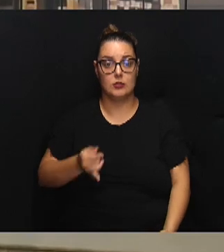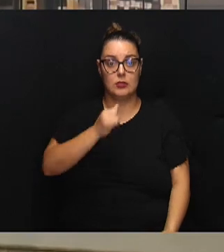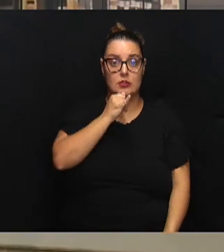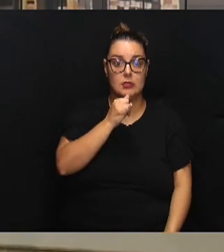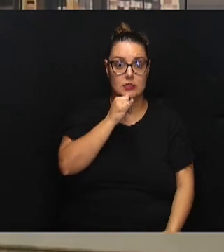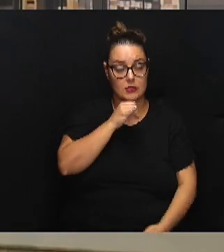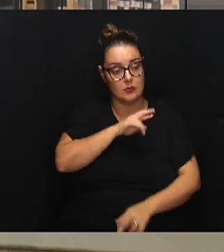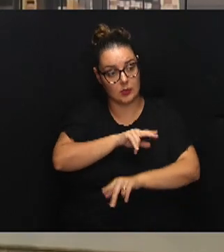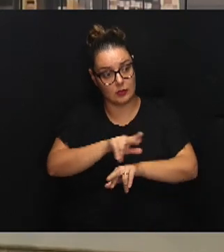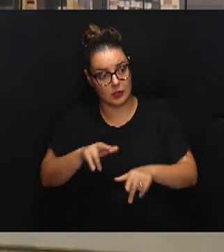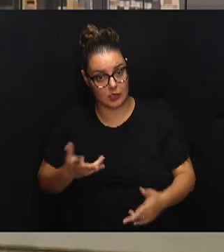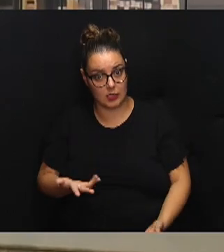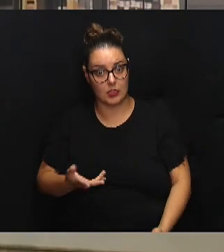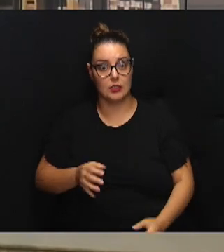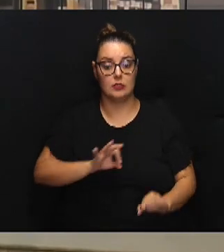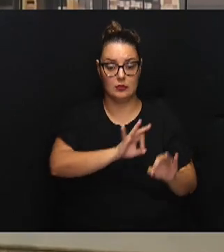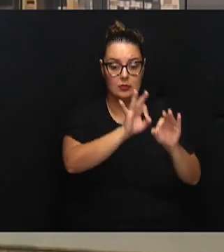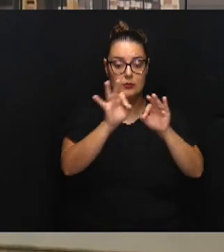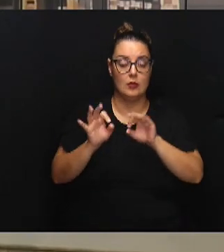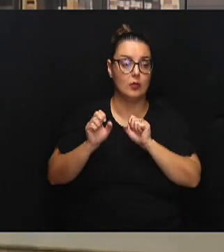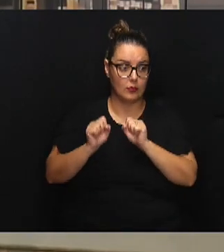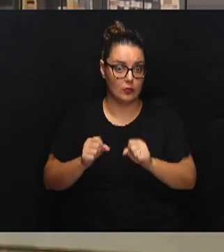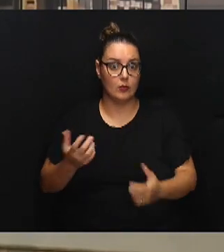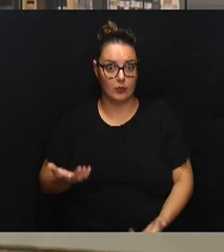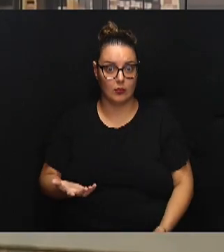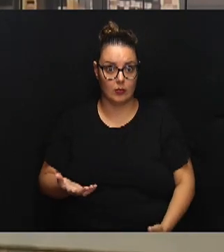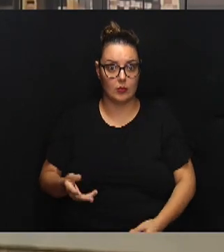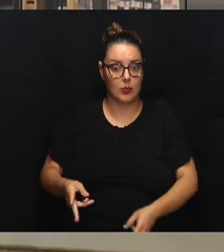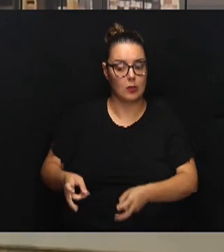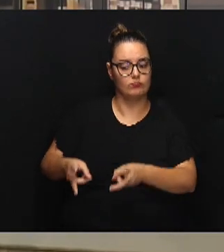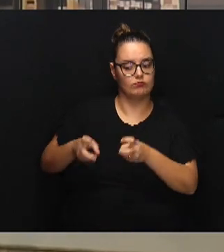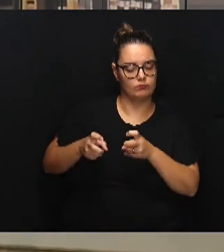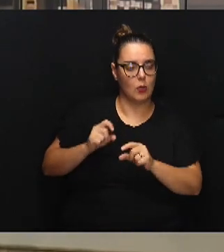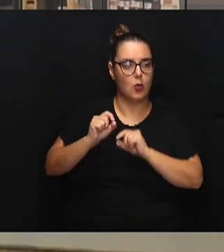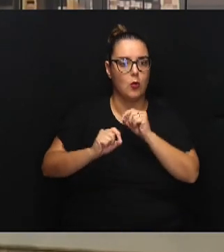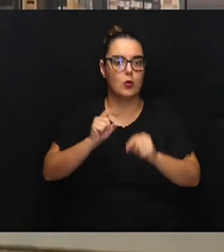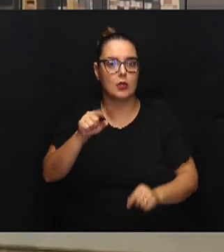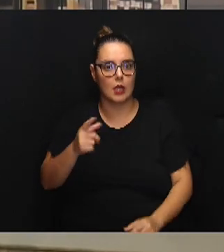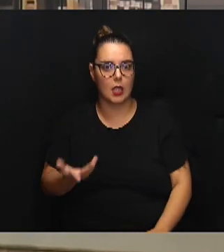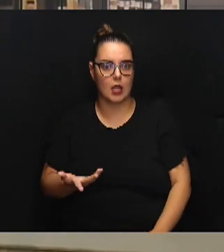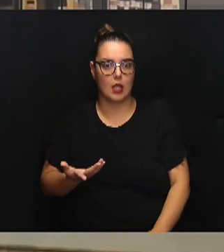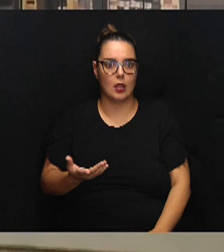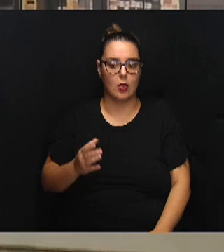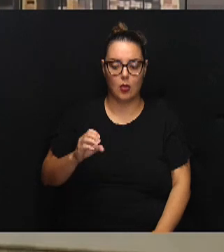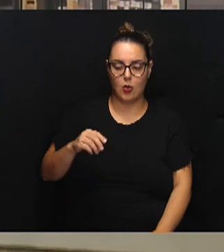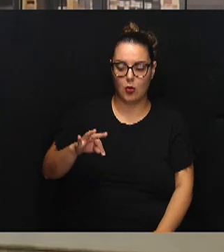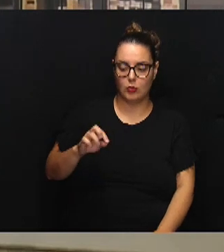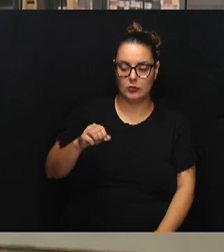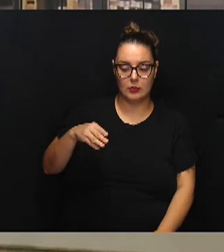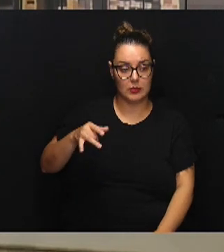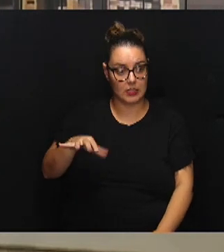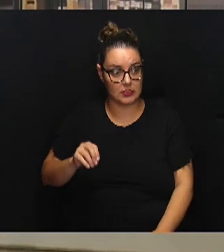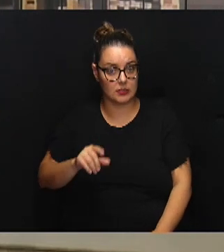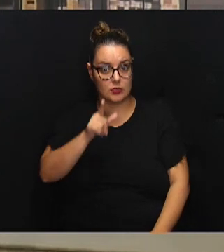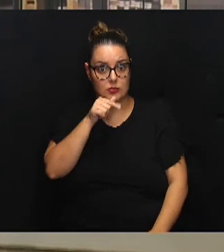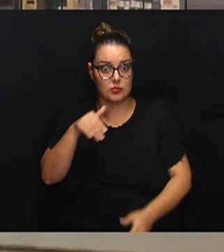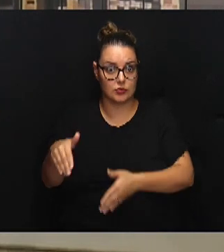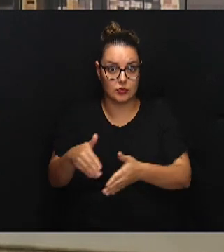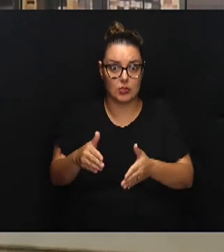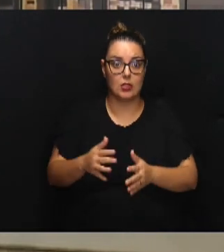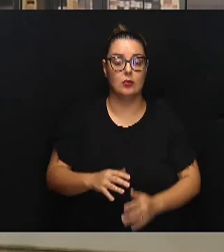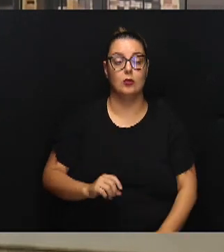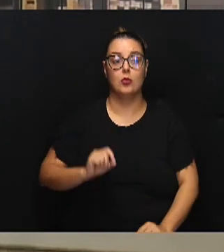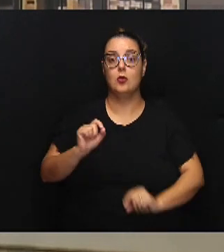assim, que quem está assistindo possa captar o que seria um caso de contaminação de um rio, o que seria um caso